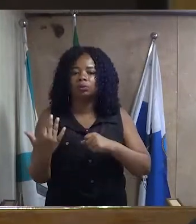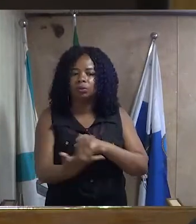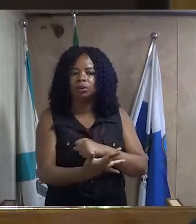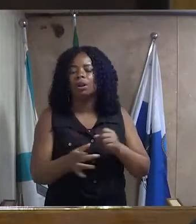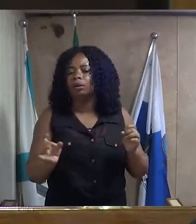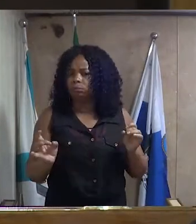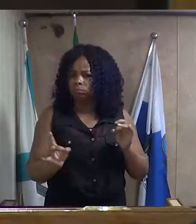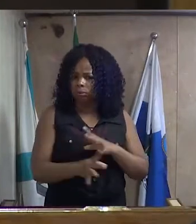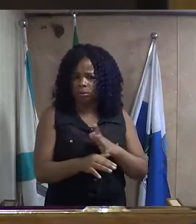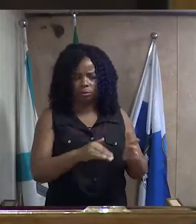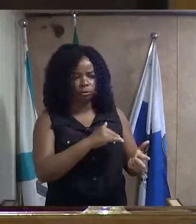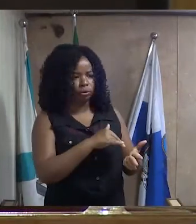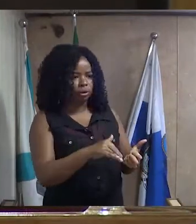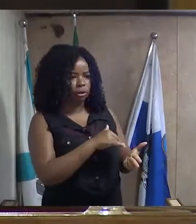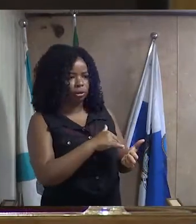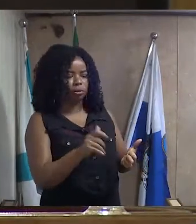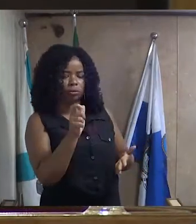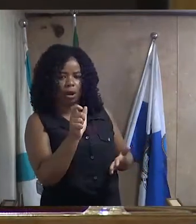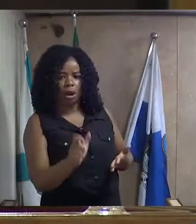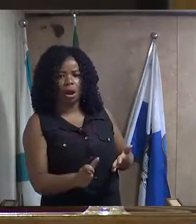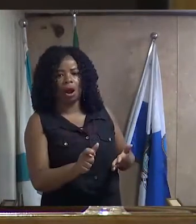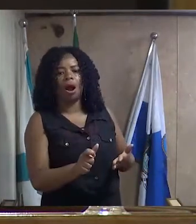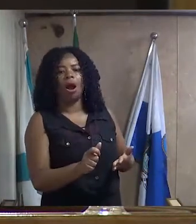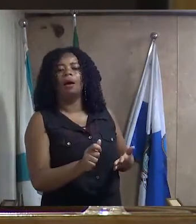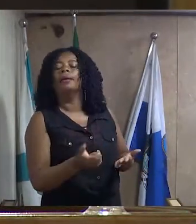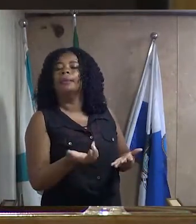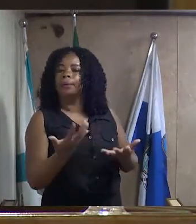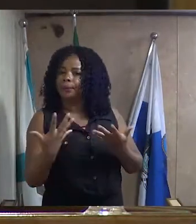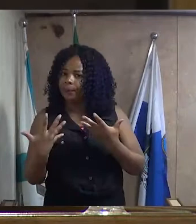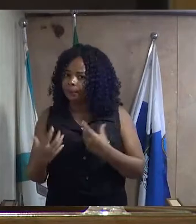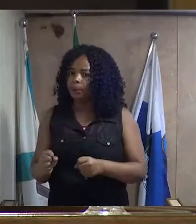secretário atendeu essa solicitação.